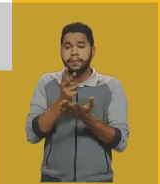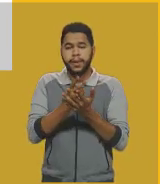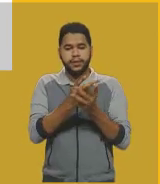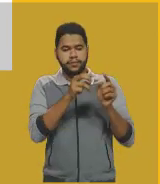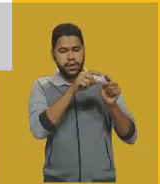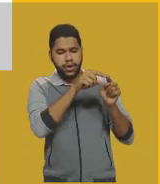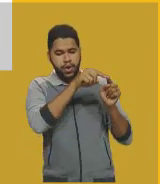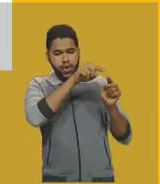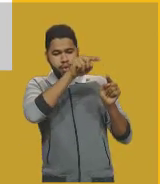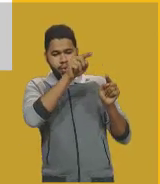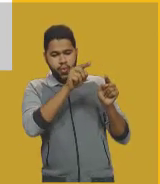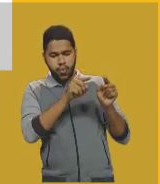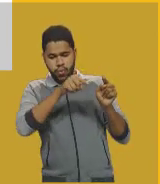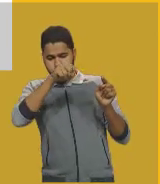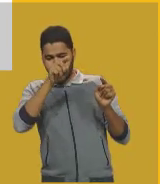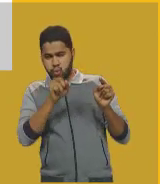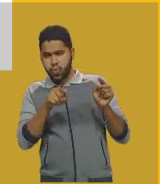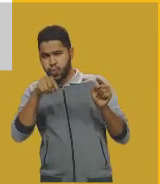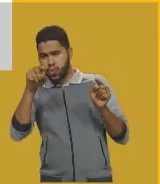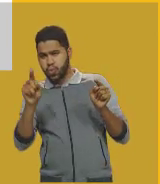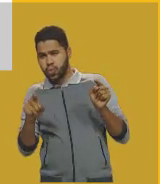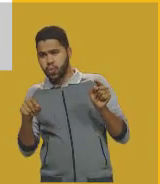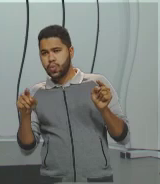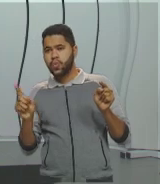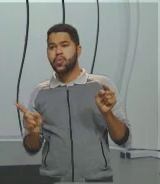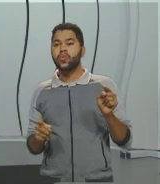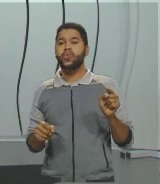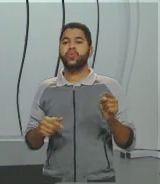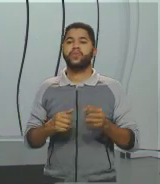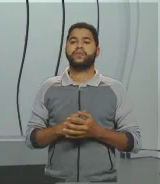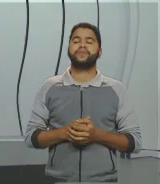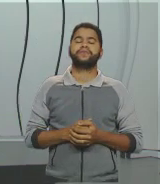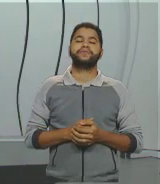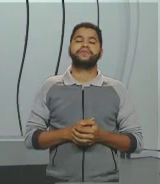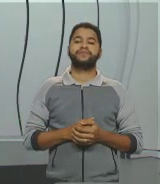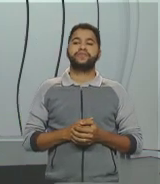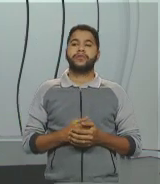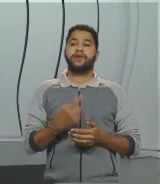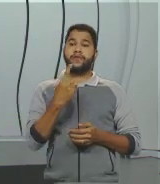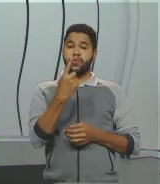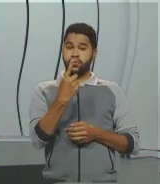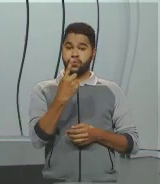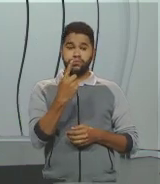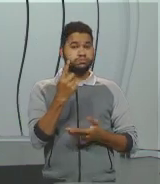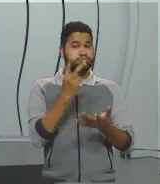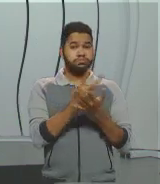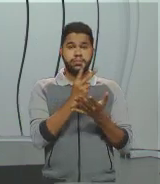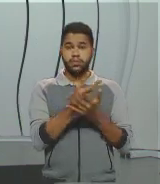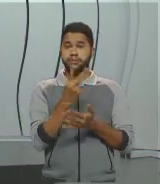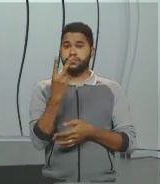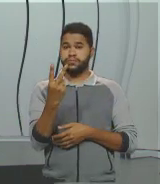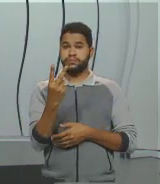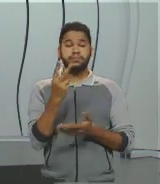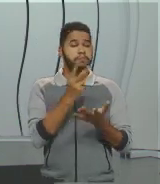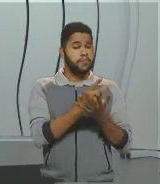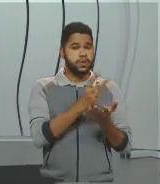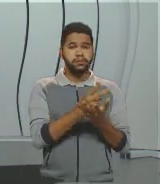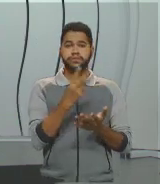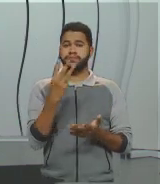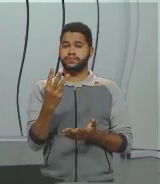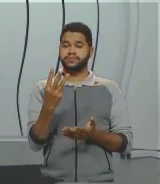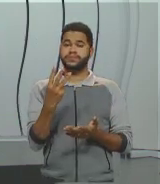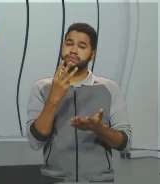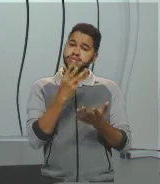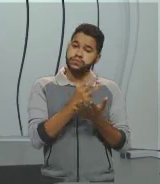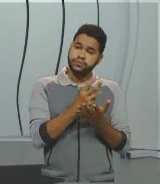cada resistor. Ou seja, essa corrente que passa pelo resistor 1 é a mesma que passa pelo resistor 2, que é a mesma que passa